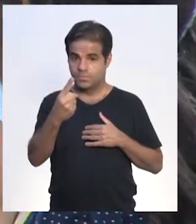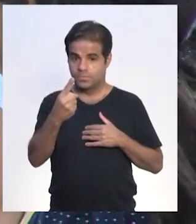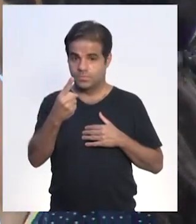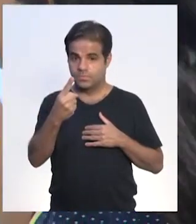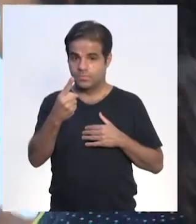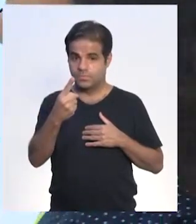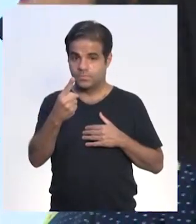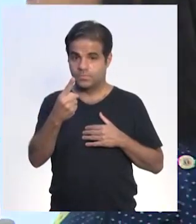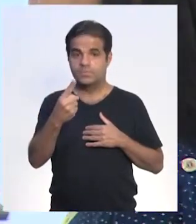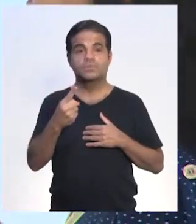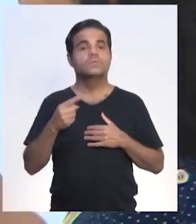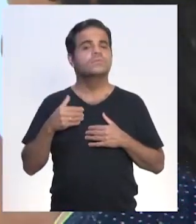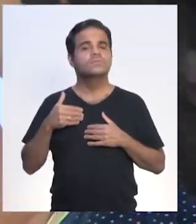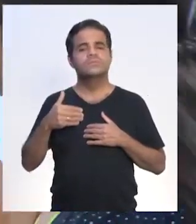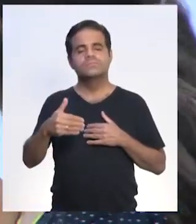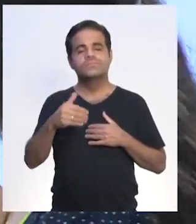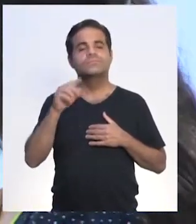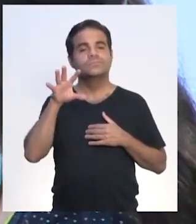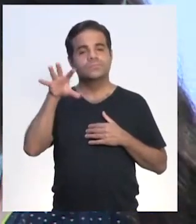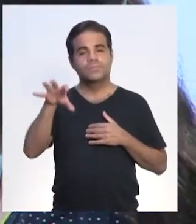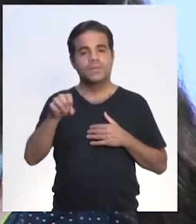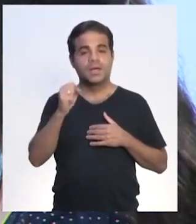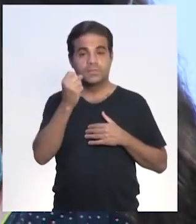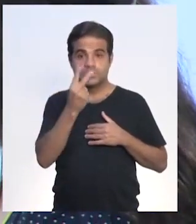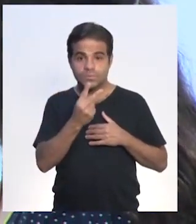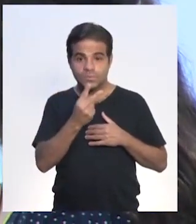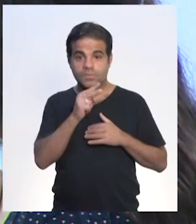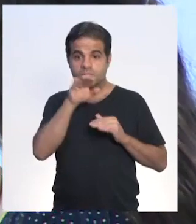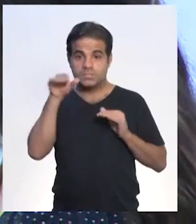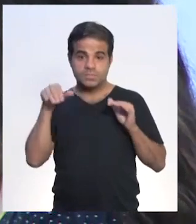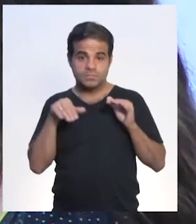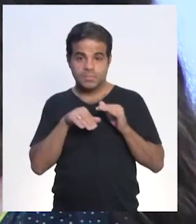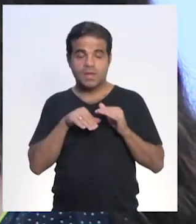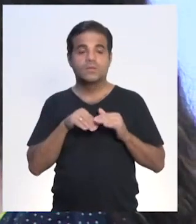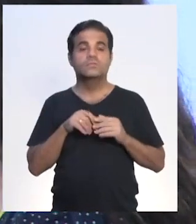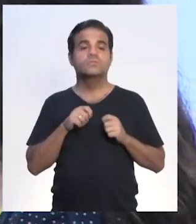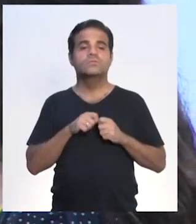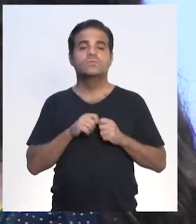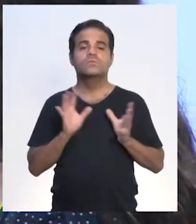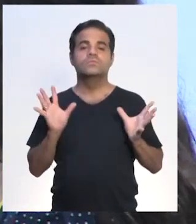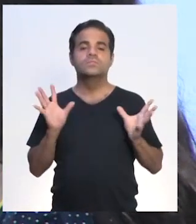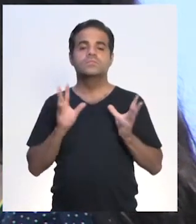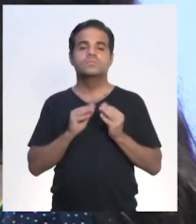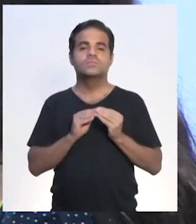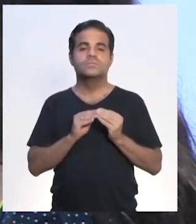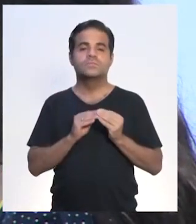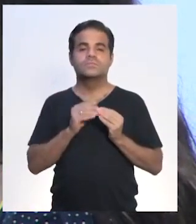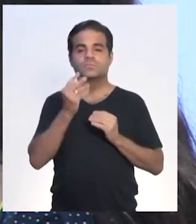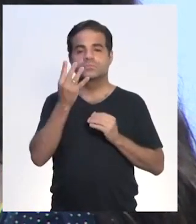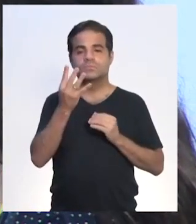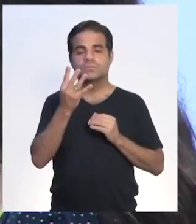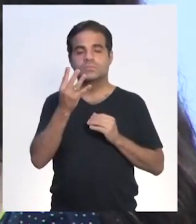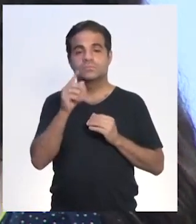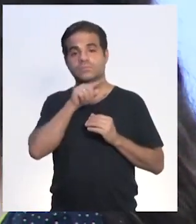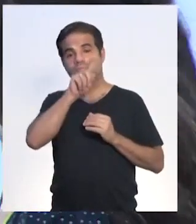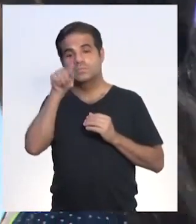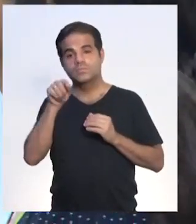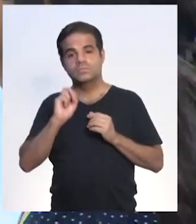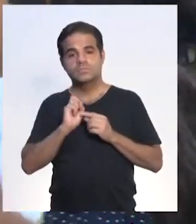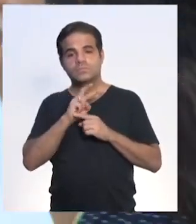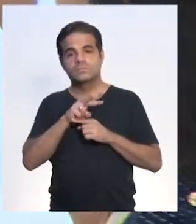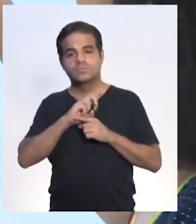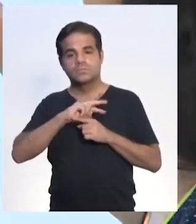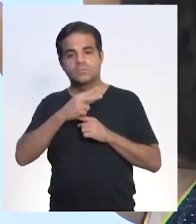1. E ainda vou pegar esse 2 aqui de baixo e vou simplificar com esse 4 e aqui vai virar